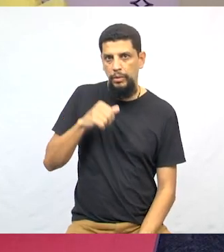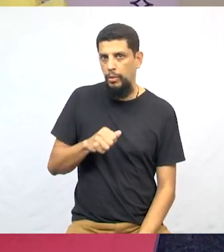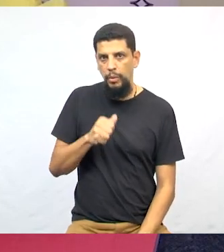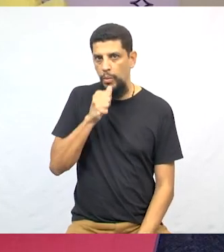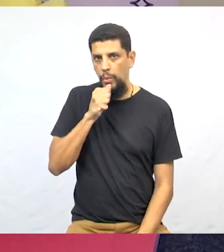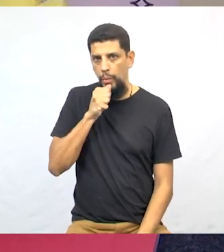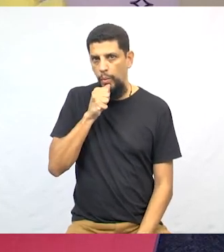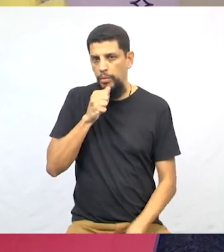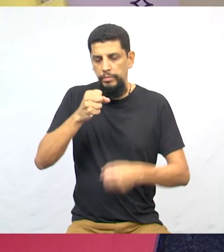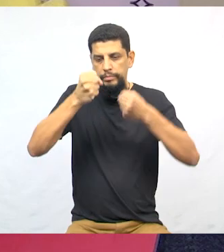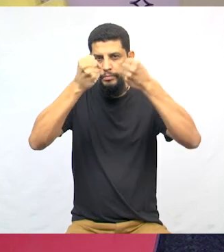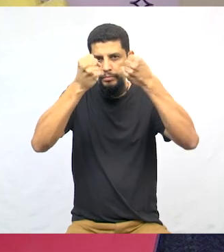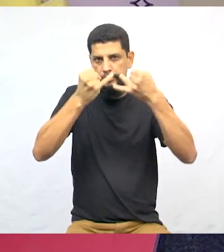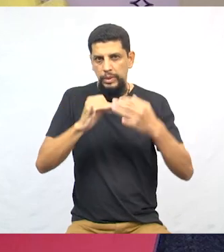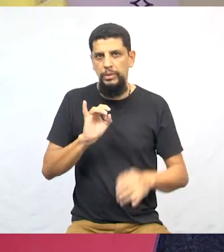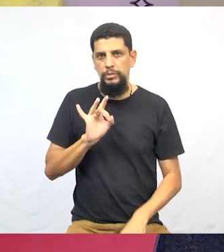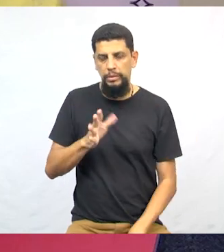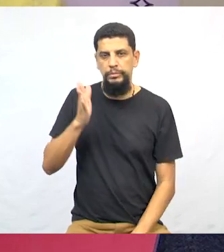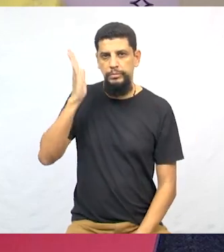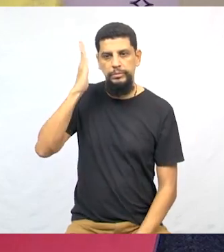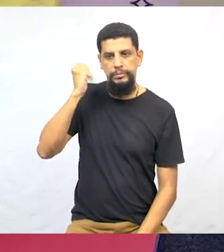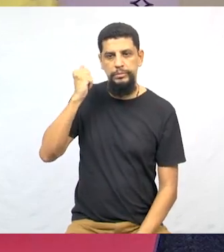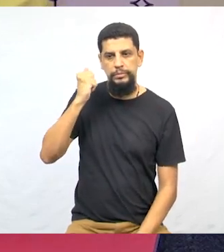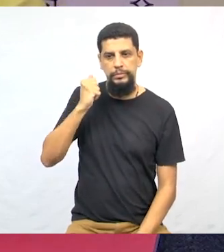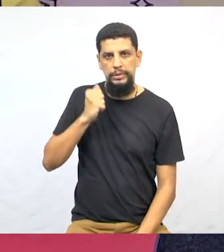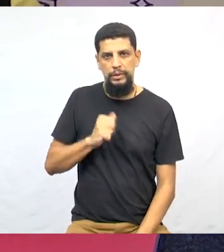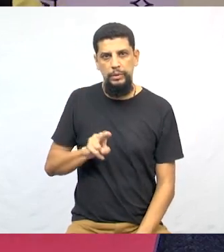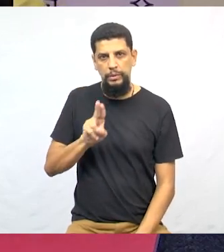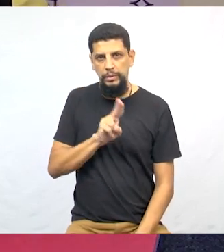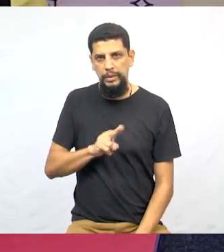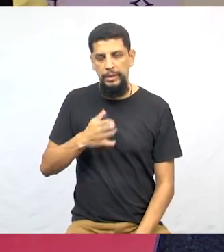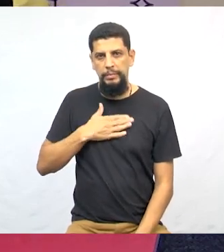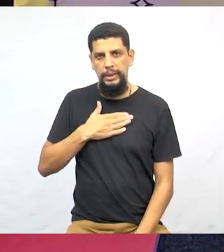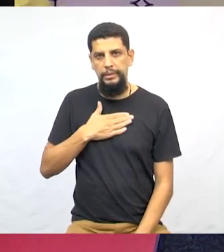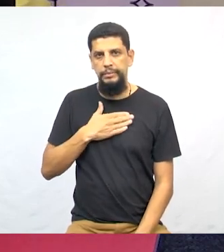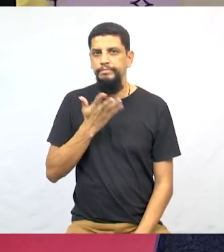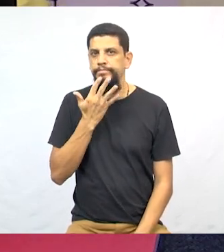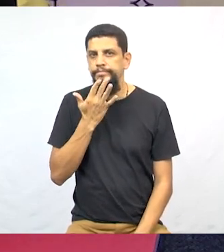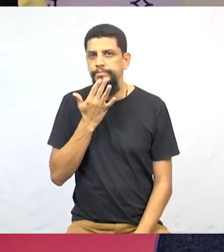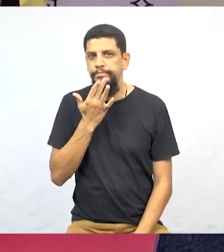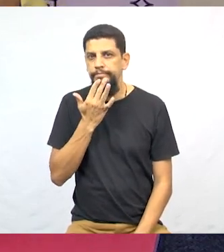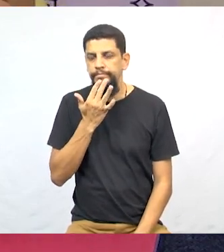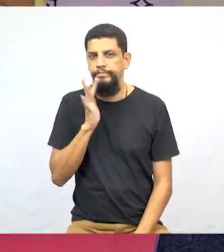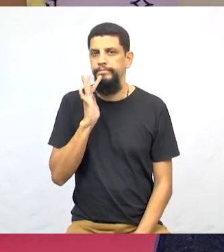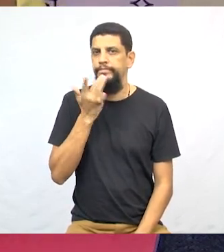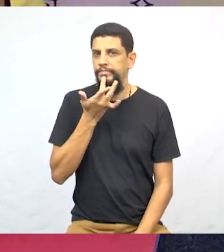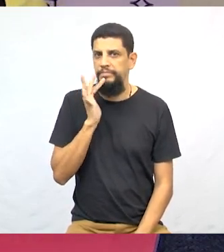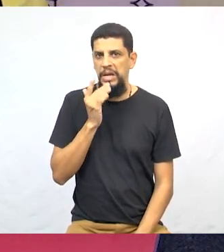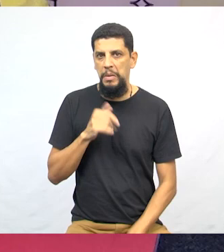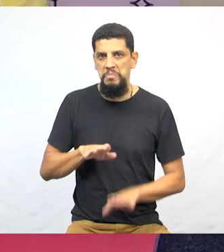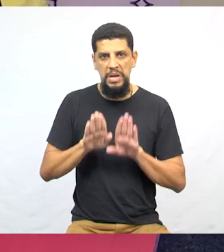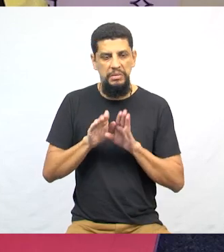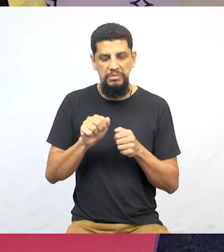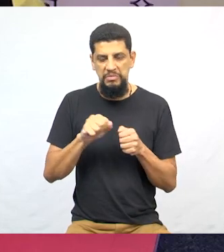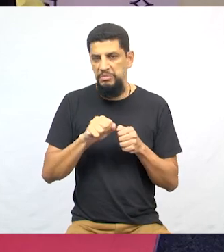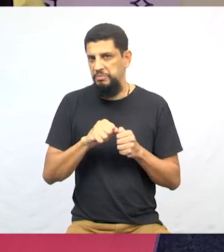não explicou. Só sei que eu vou usar a minha cor preferida, mas o que eu vou fazer ainda não